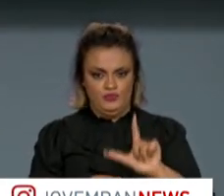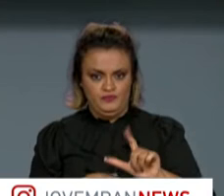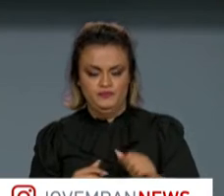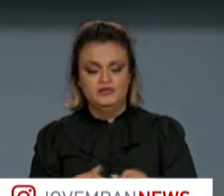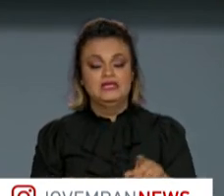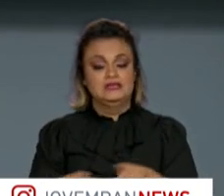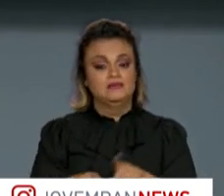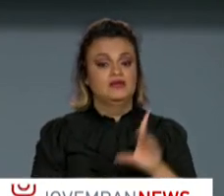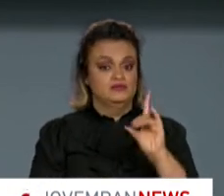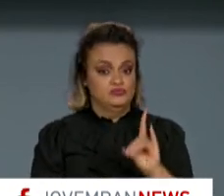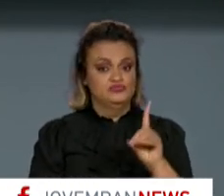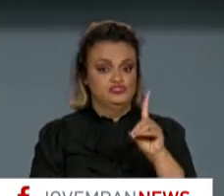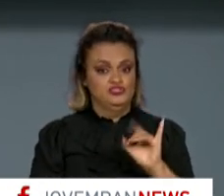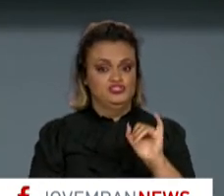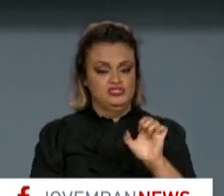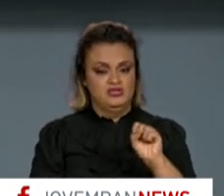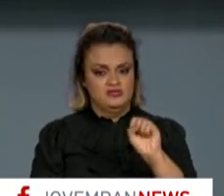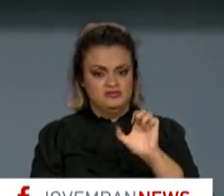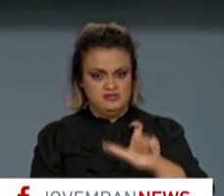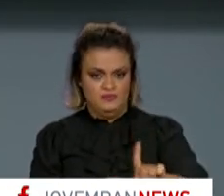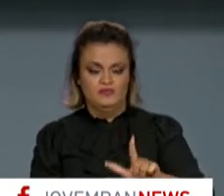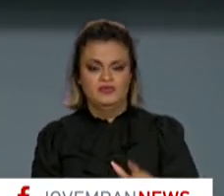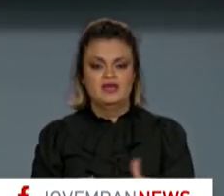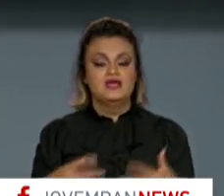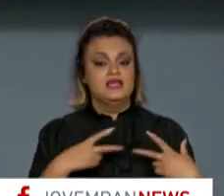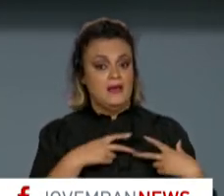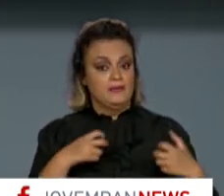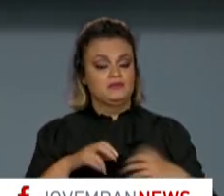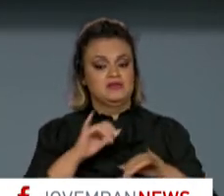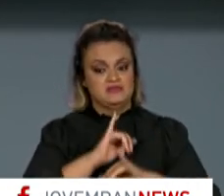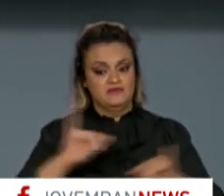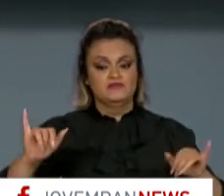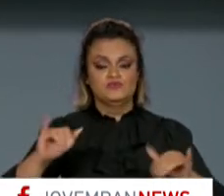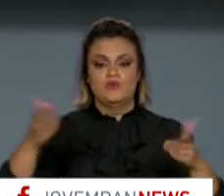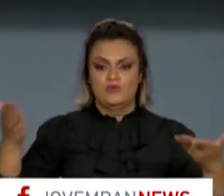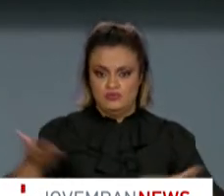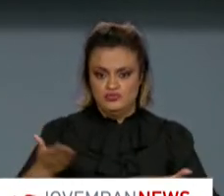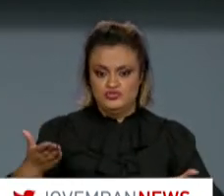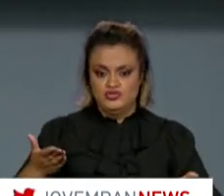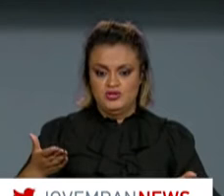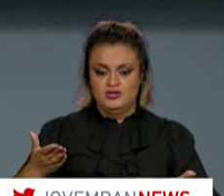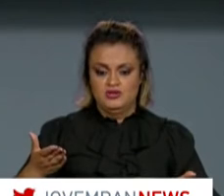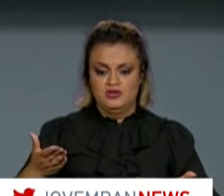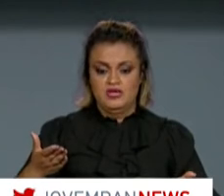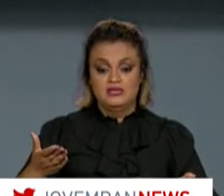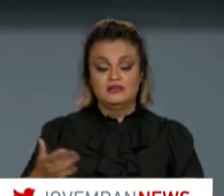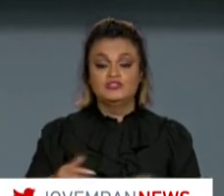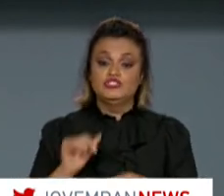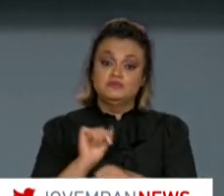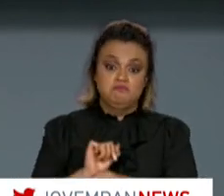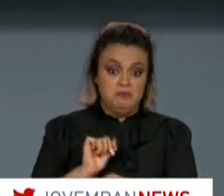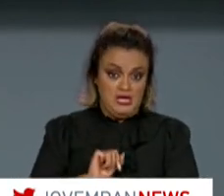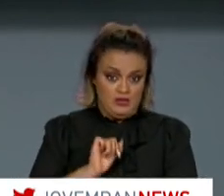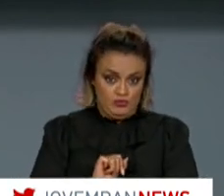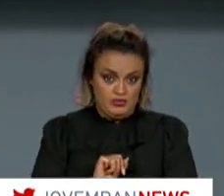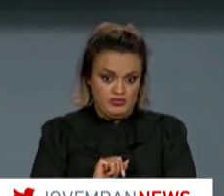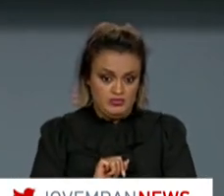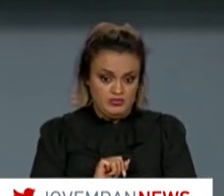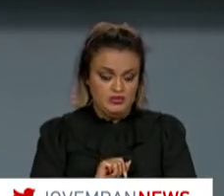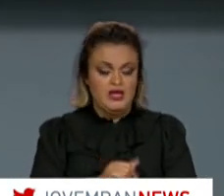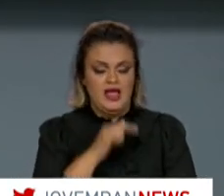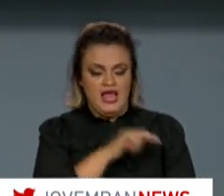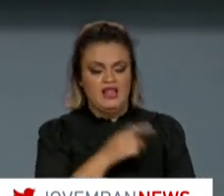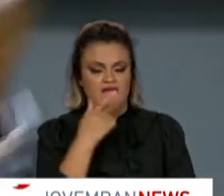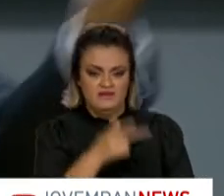E do diesel também. E a Petrobras acabou de anunciar hoje, então nós esperamos para